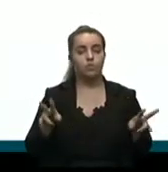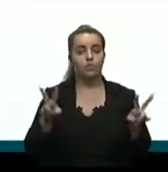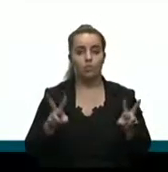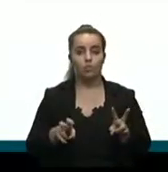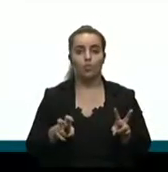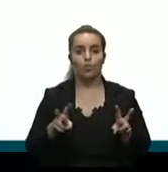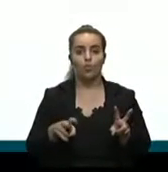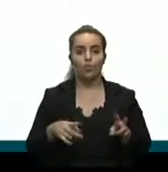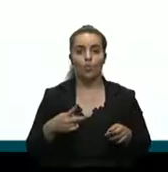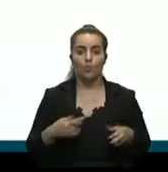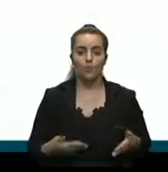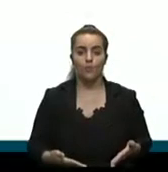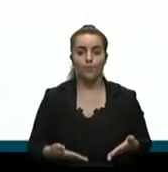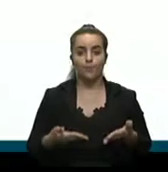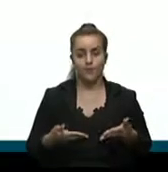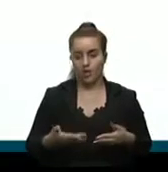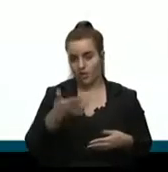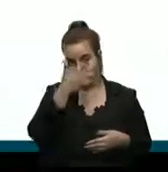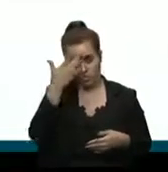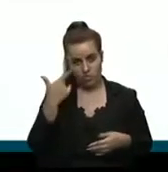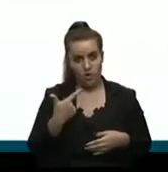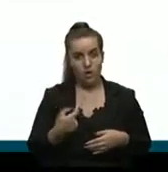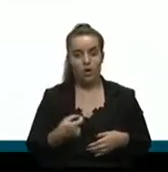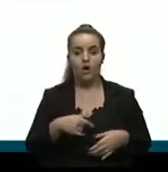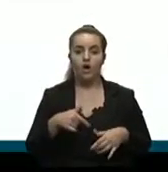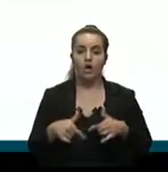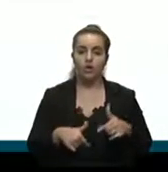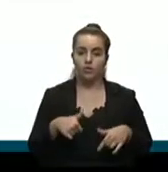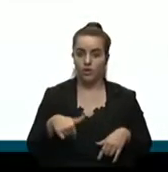respeito do peso dos 20 funcionários.